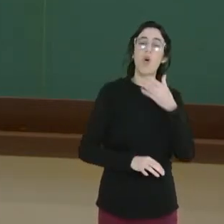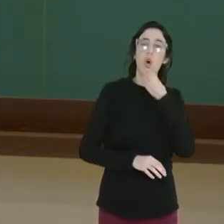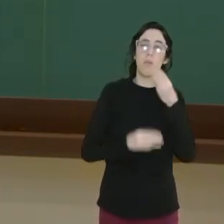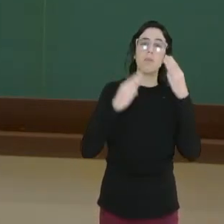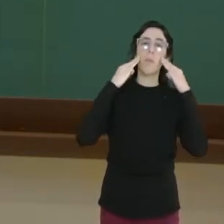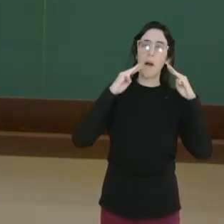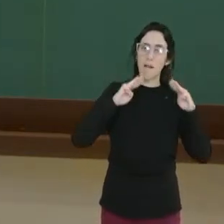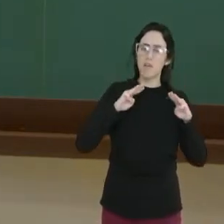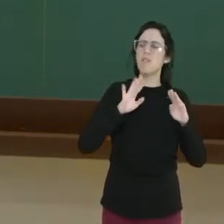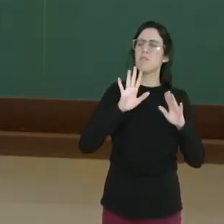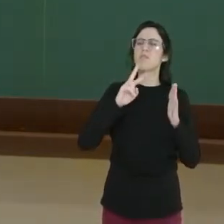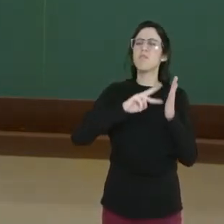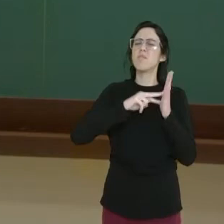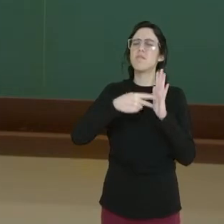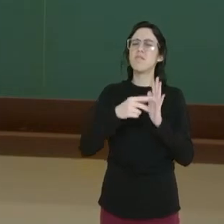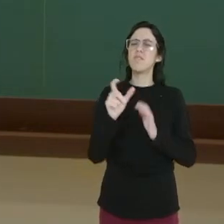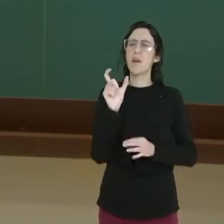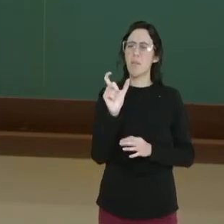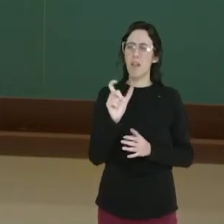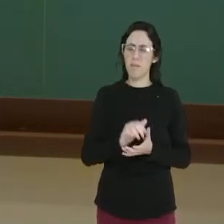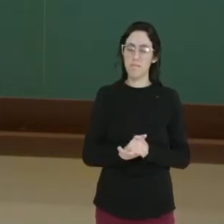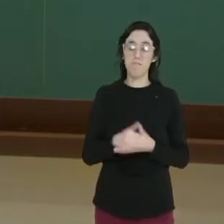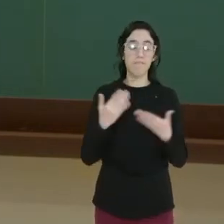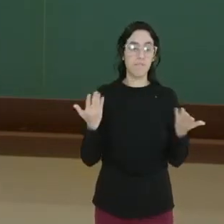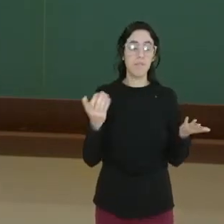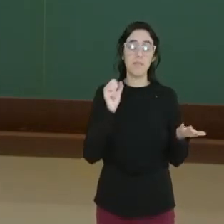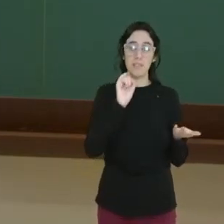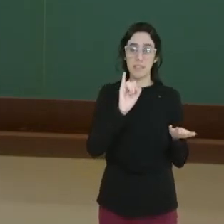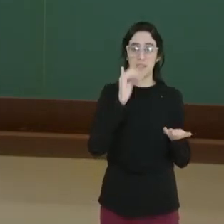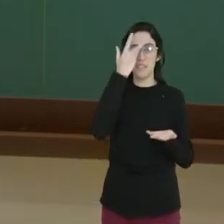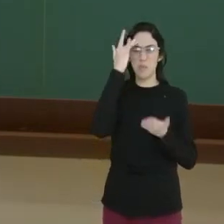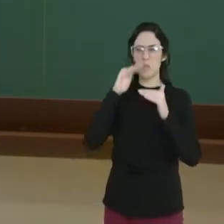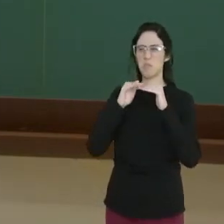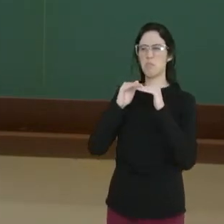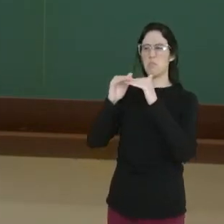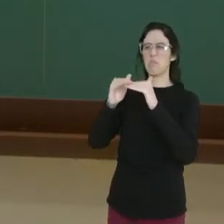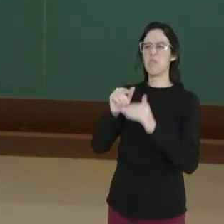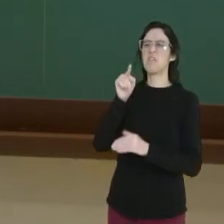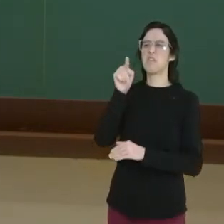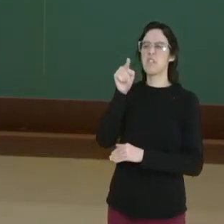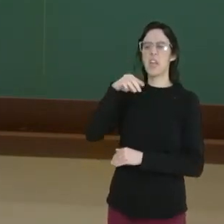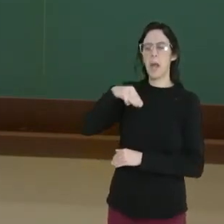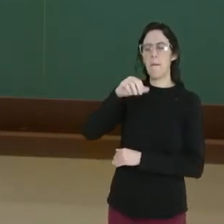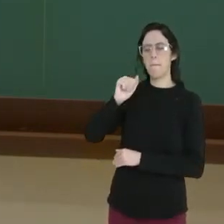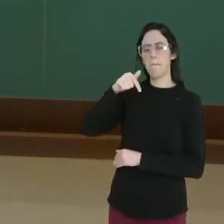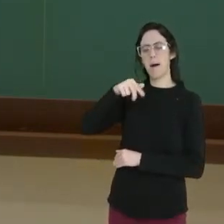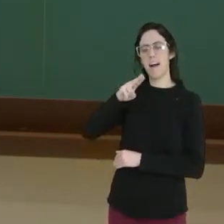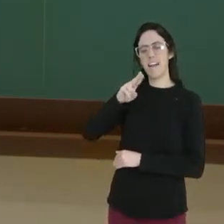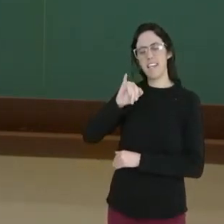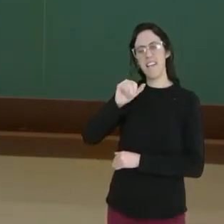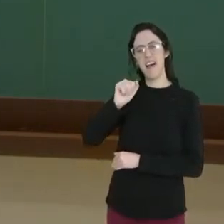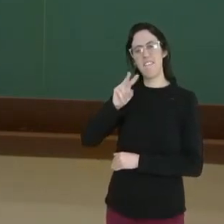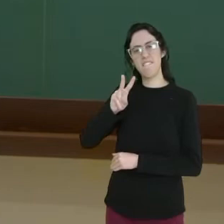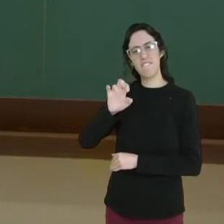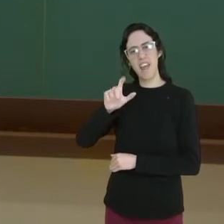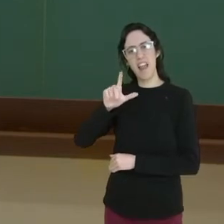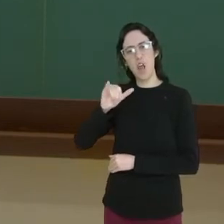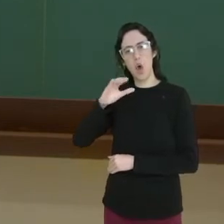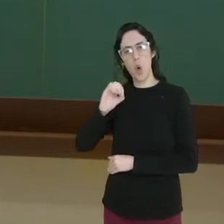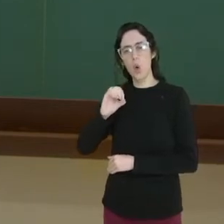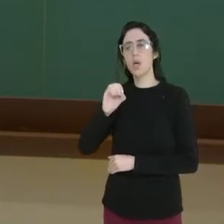ele significa? Então, geralmente, quando chamamos alguém de maquiavélico, queremos dizer que essa pessoa